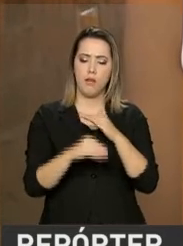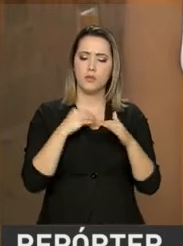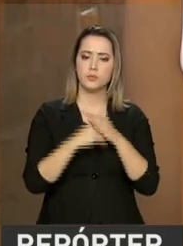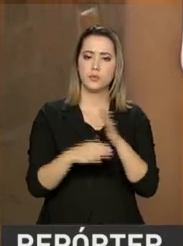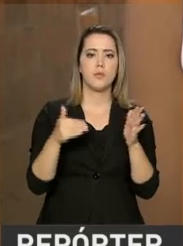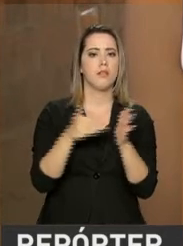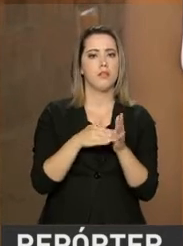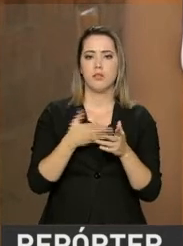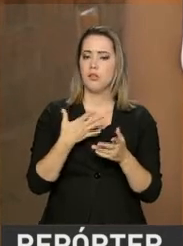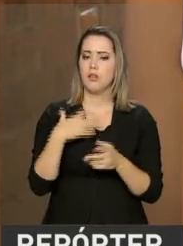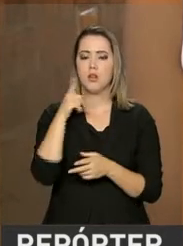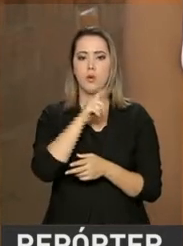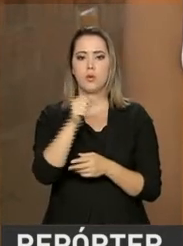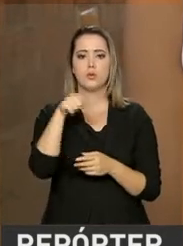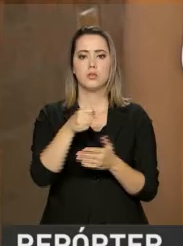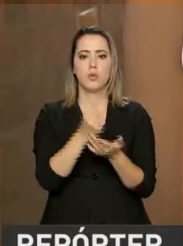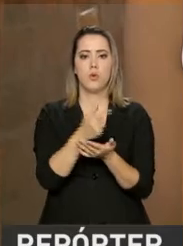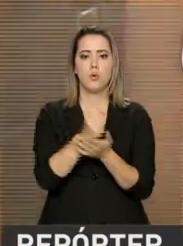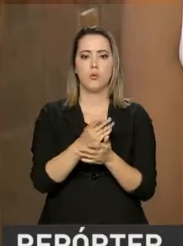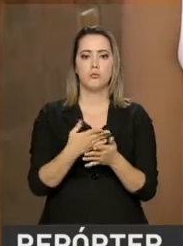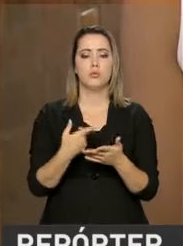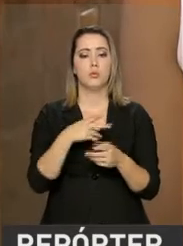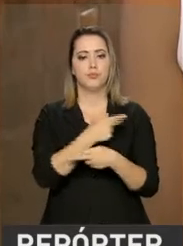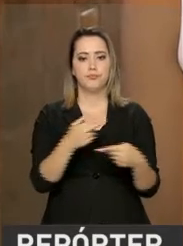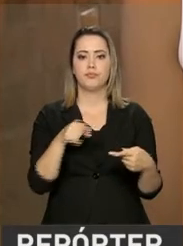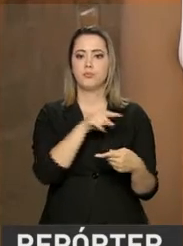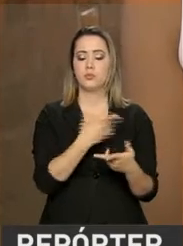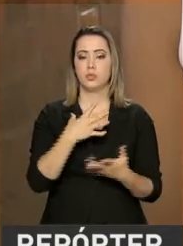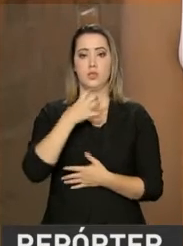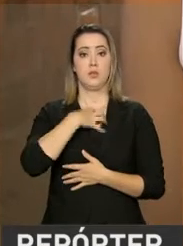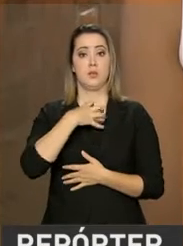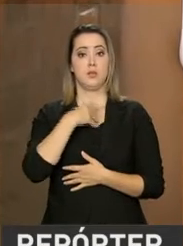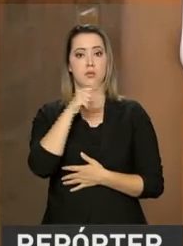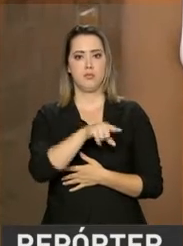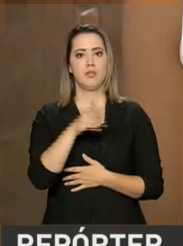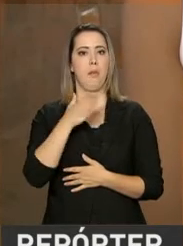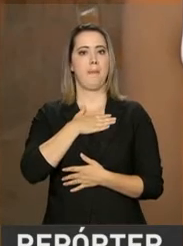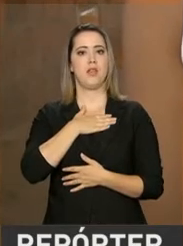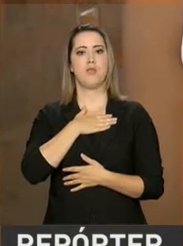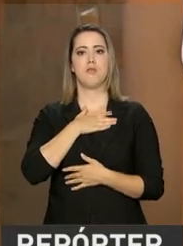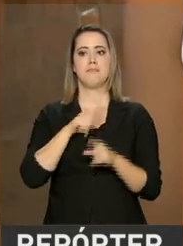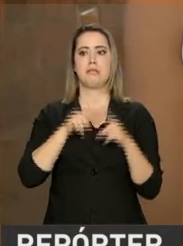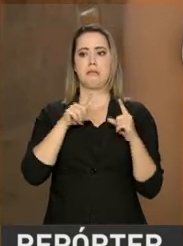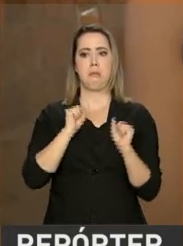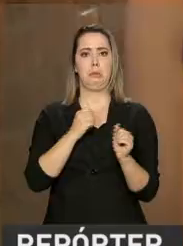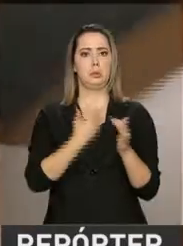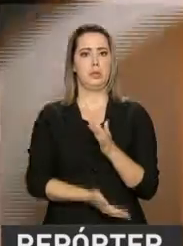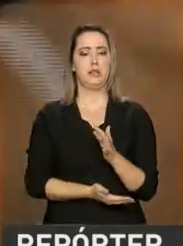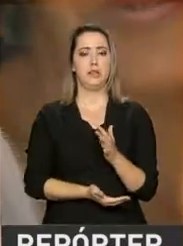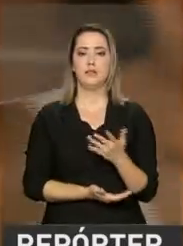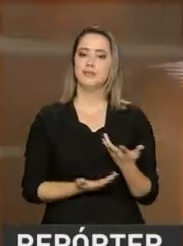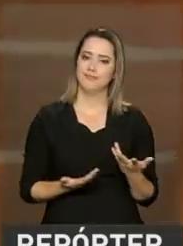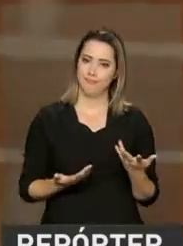planejar e conseguir comprar se resta esse material aqui um sentimento que naquele momento era meu mas a qualquer momento porém não sei se